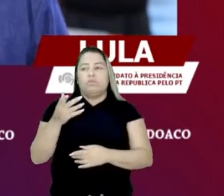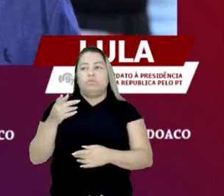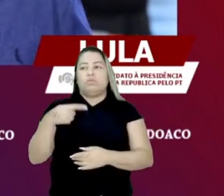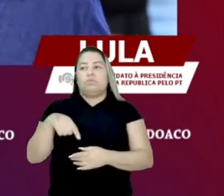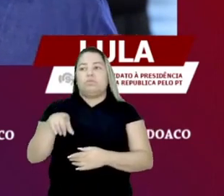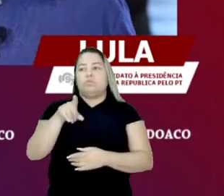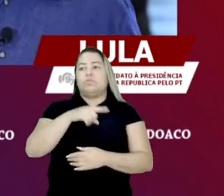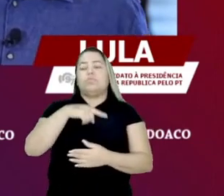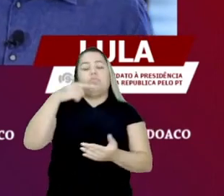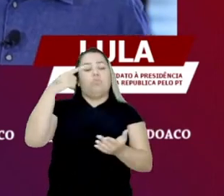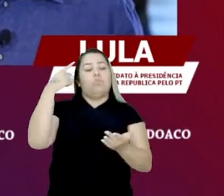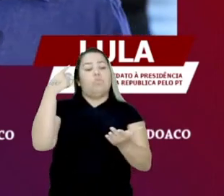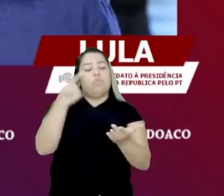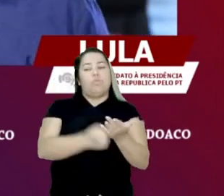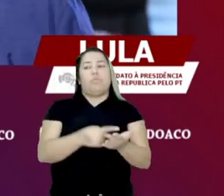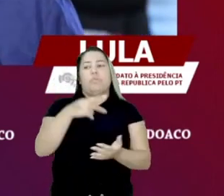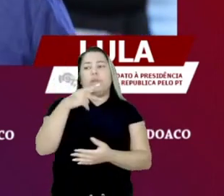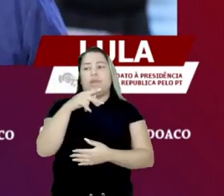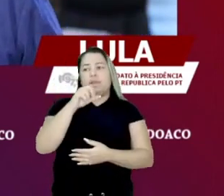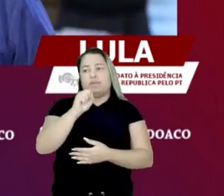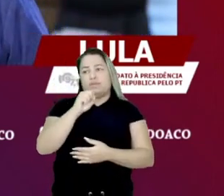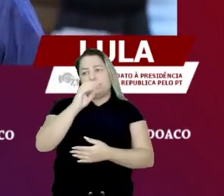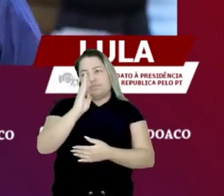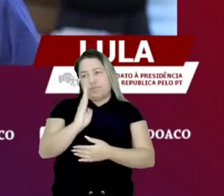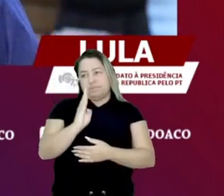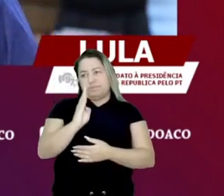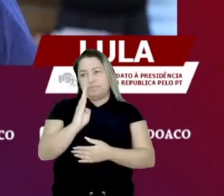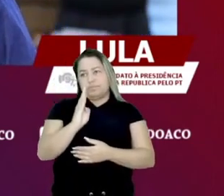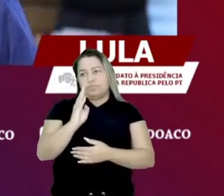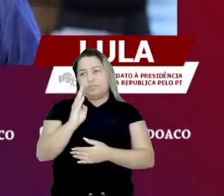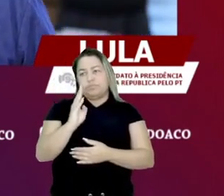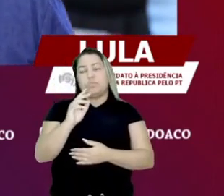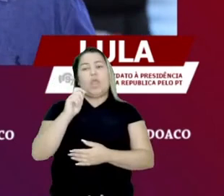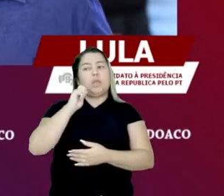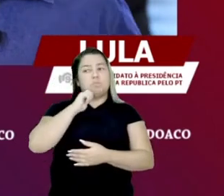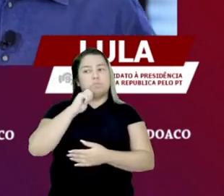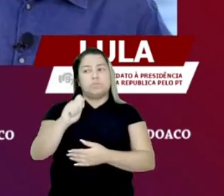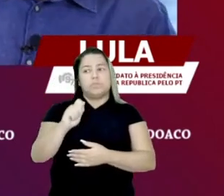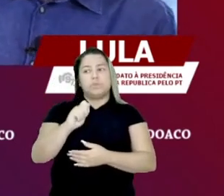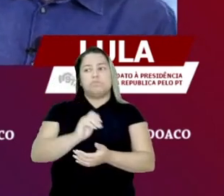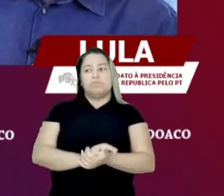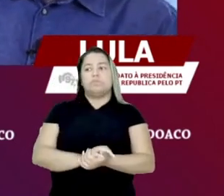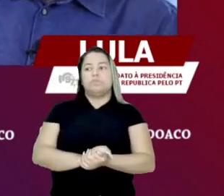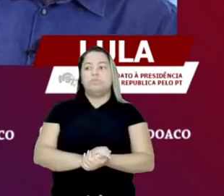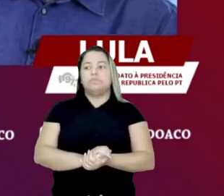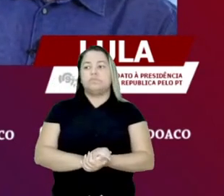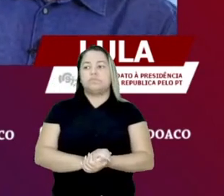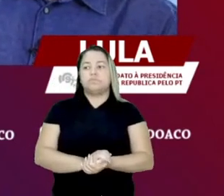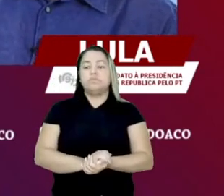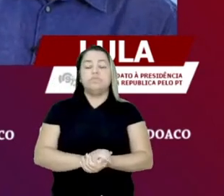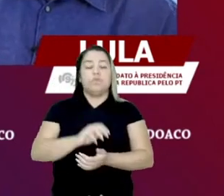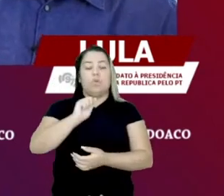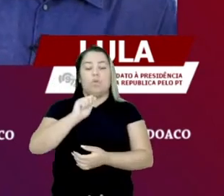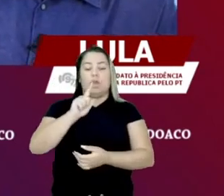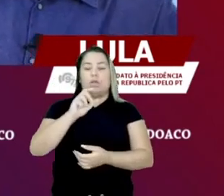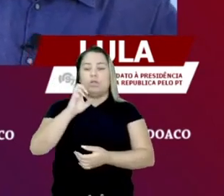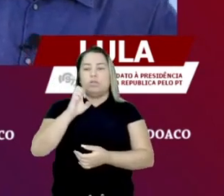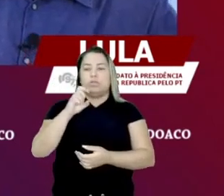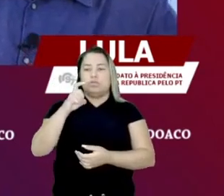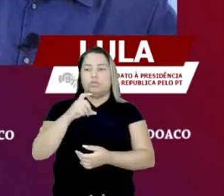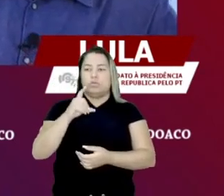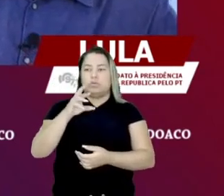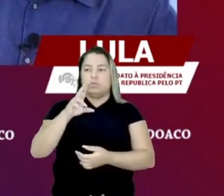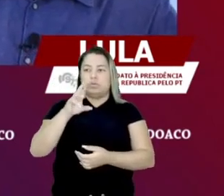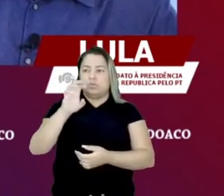o Calil é do PSD, ou seja, o PT vai indicar o vice. Então eu acho que nós vamos trabalhar junto e eu terei